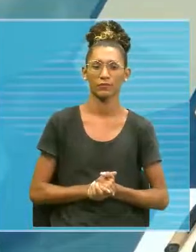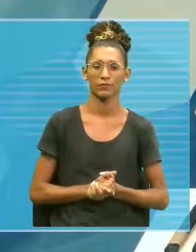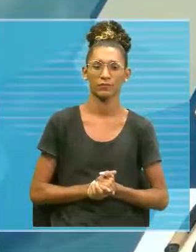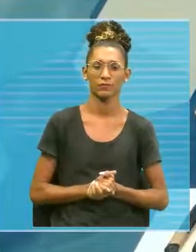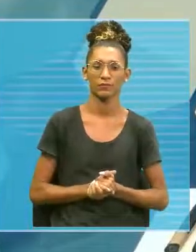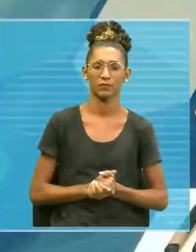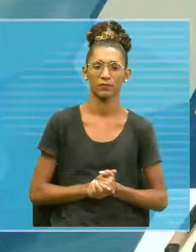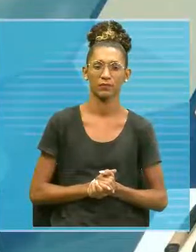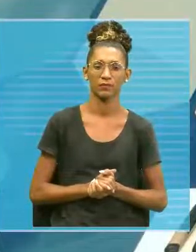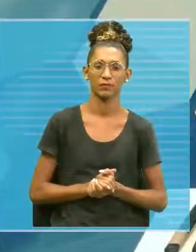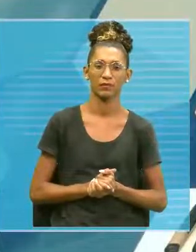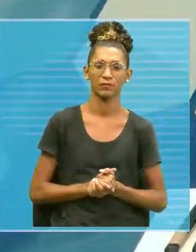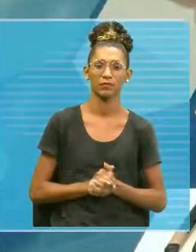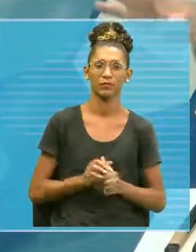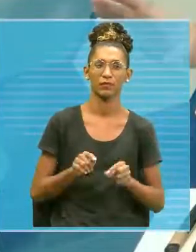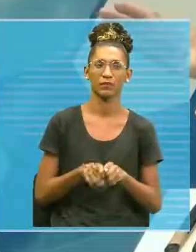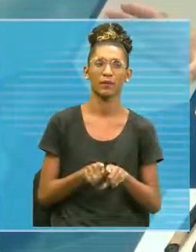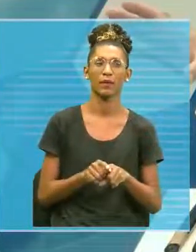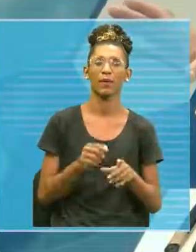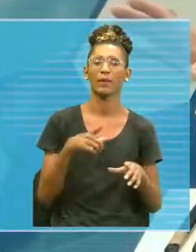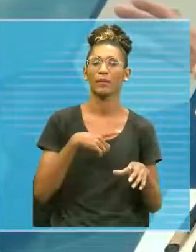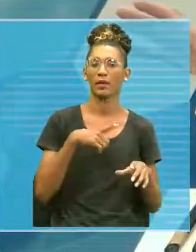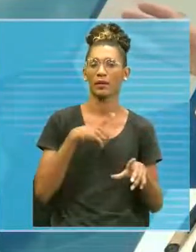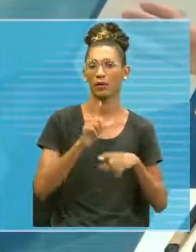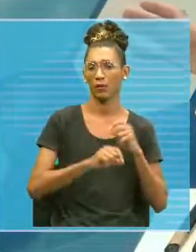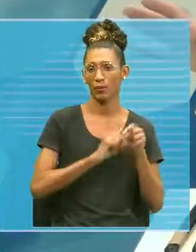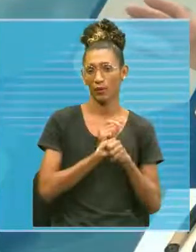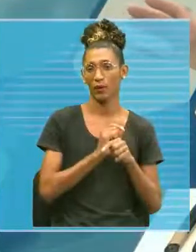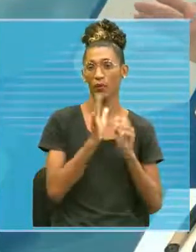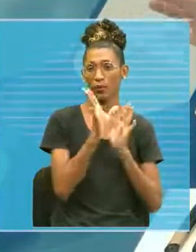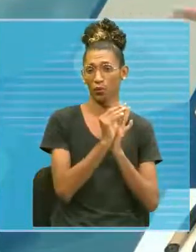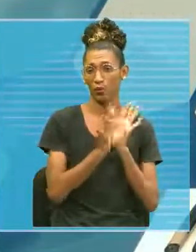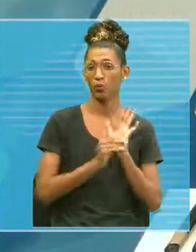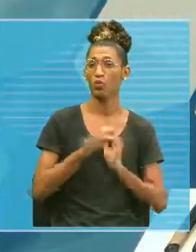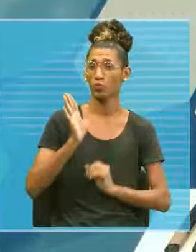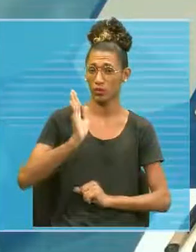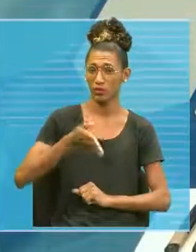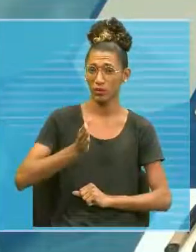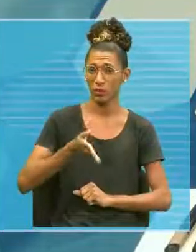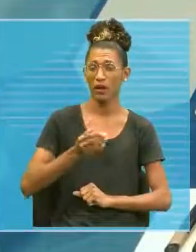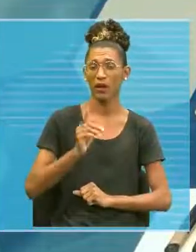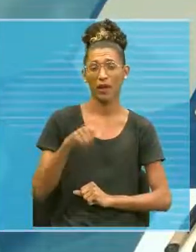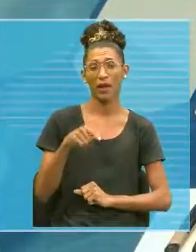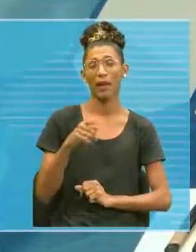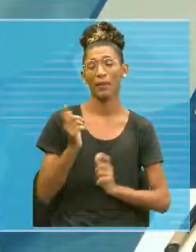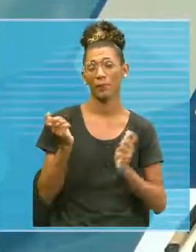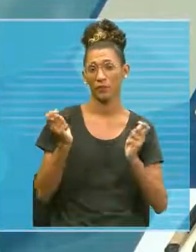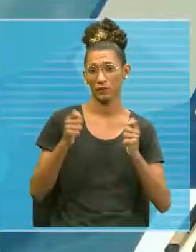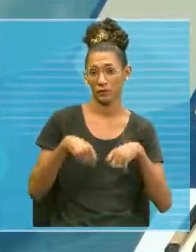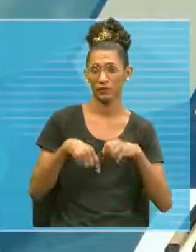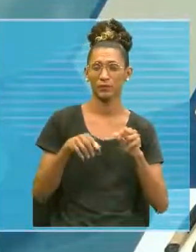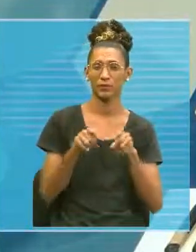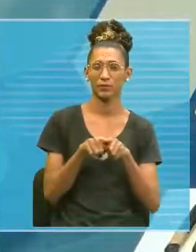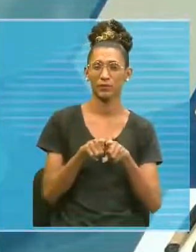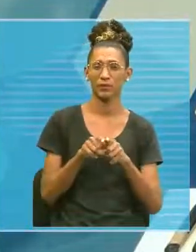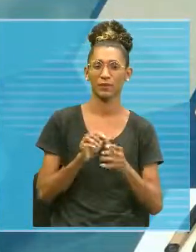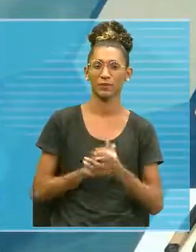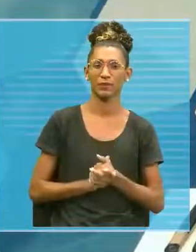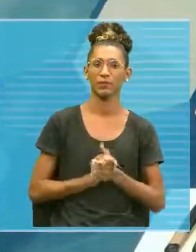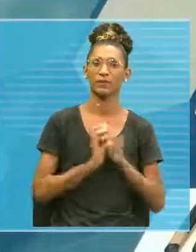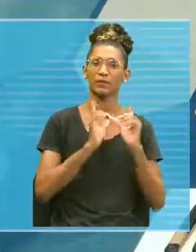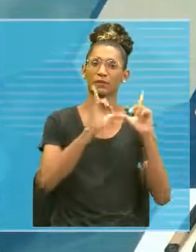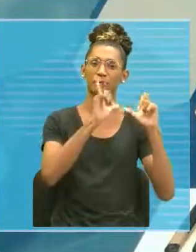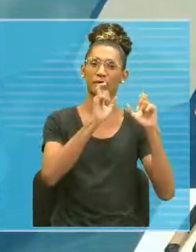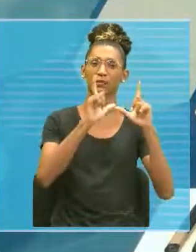pelo computador para ter o material já de imediato né a também essa possibilidade né de